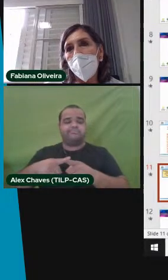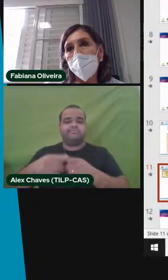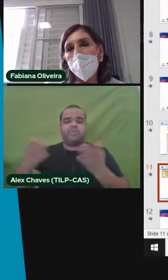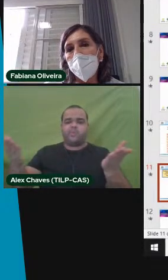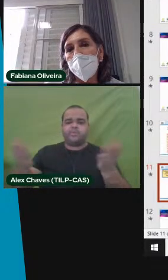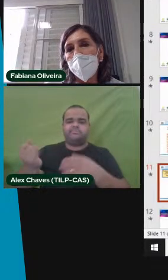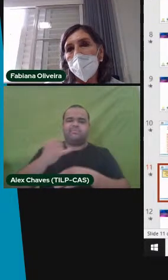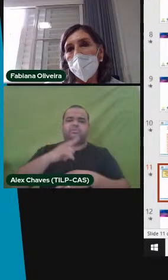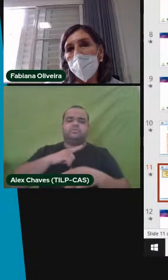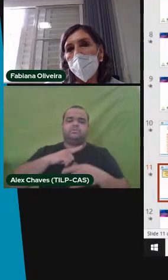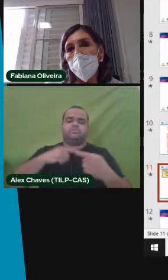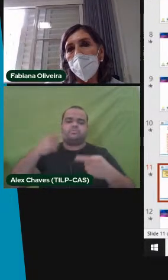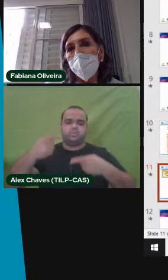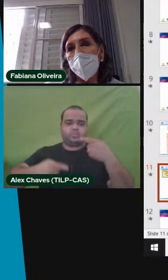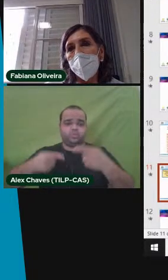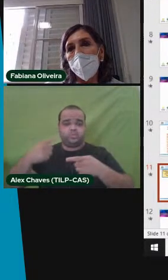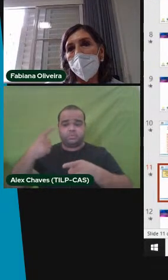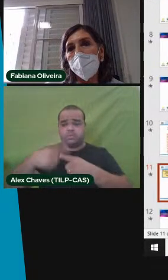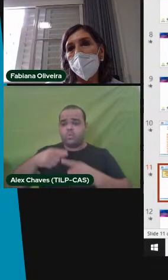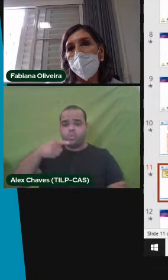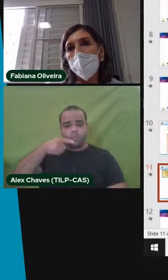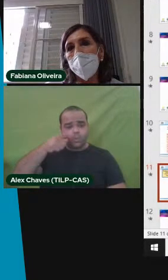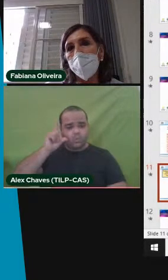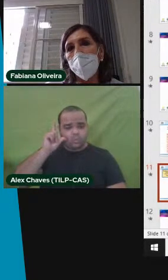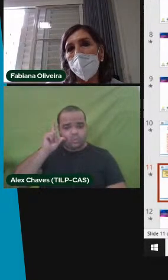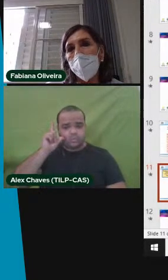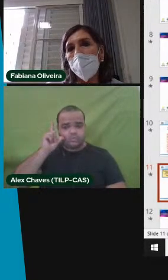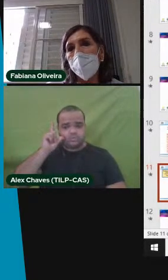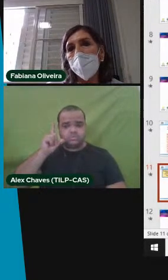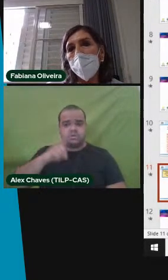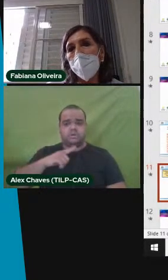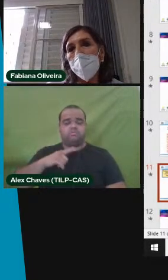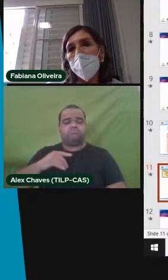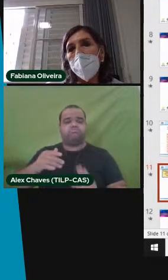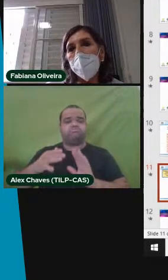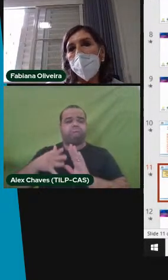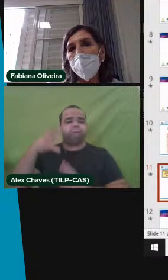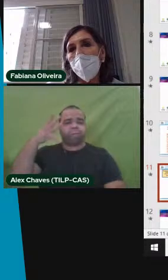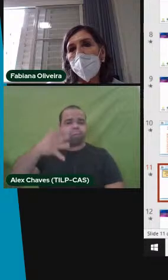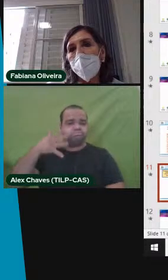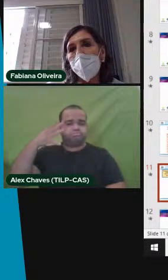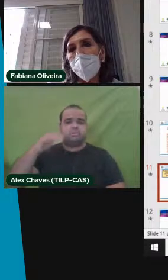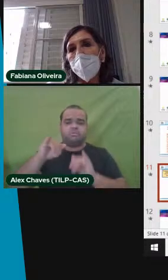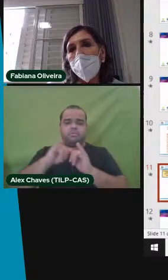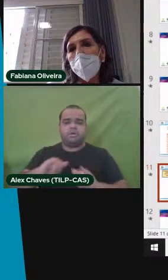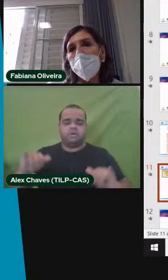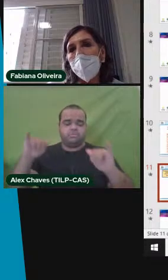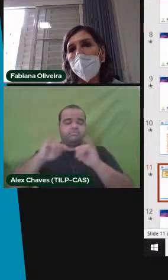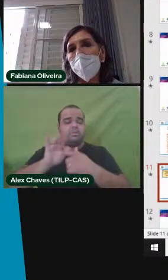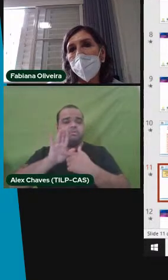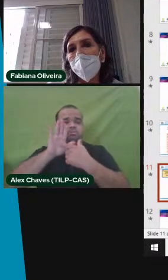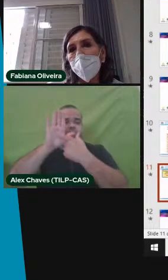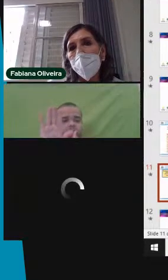porque ontem, os depoimentos que eu consegui acompanhar, eles mostram